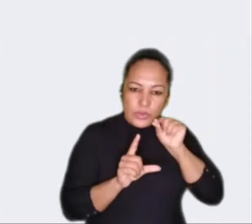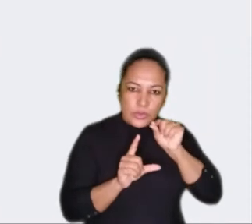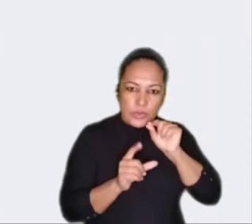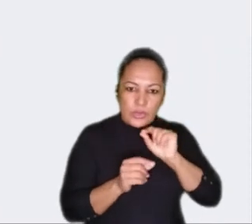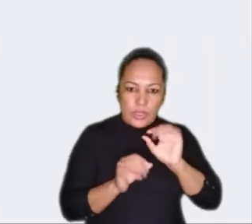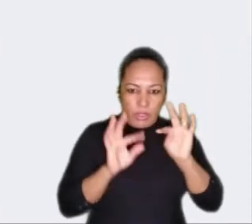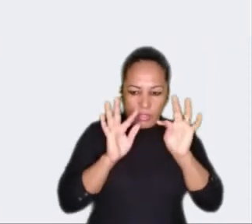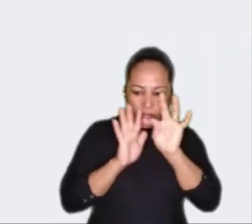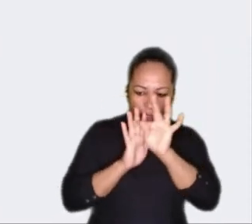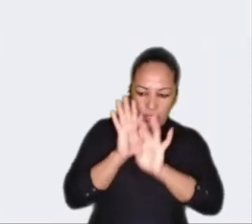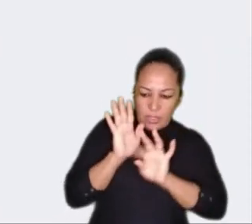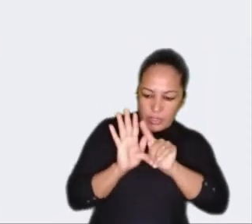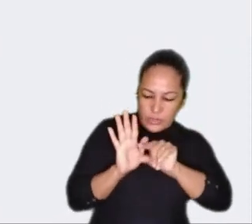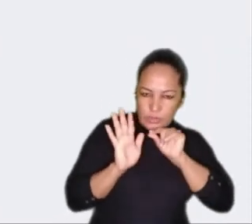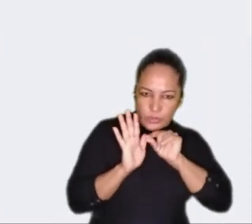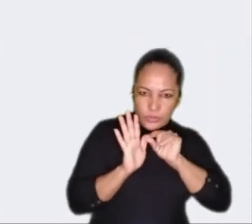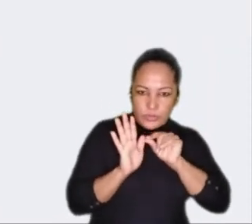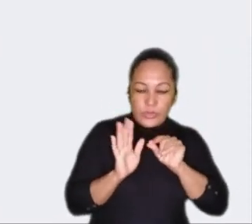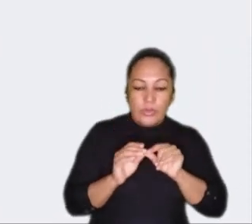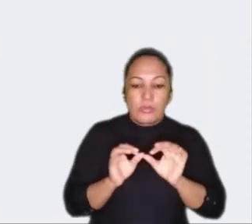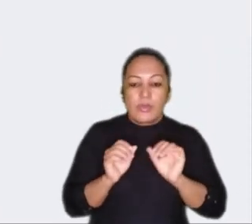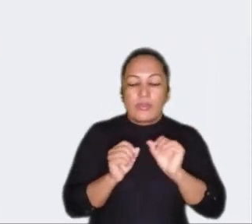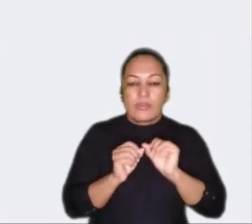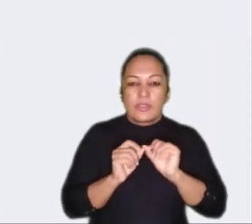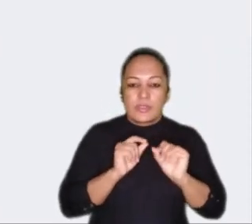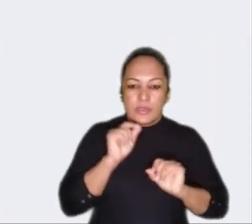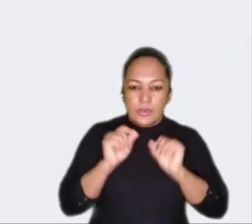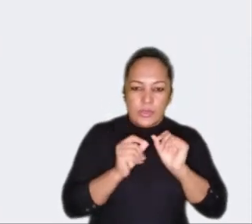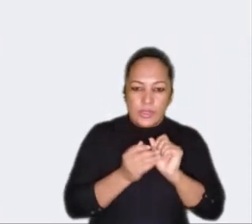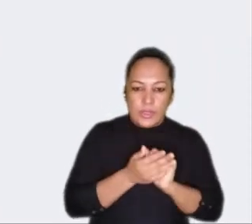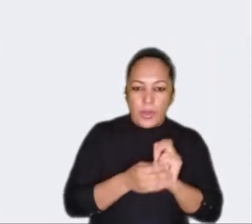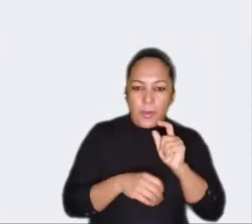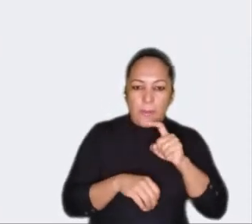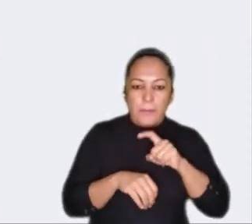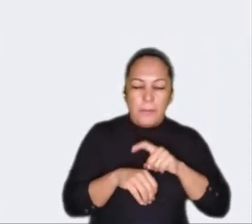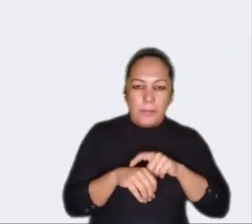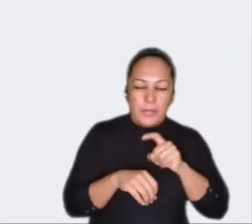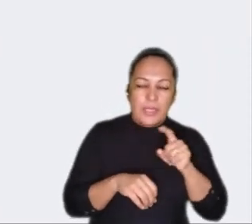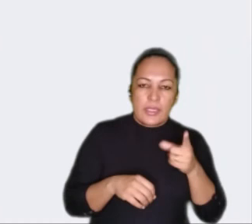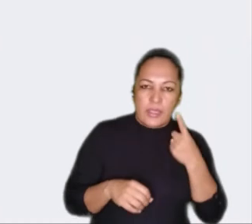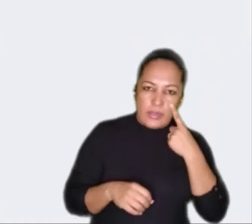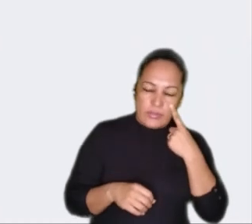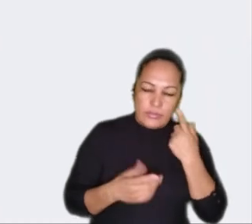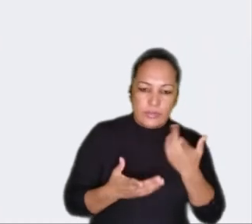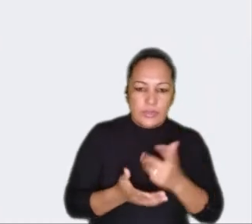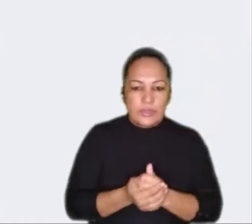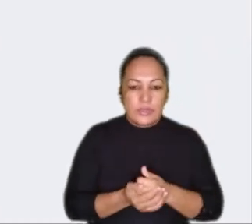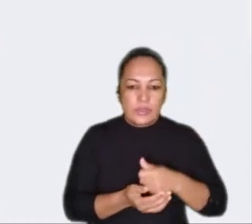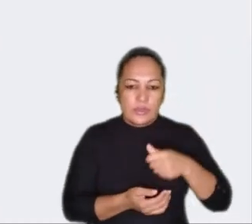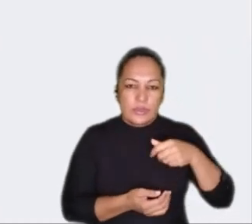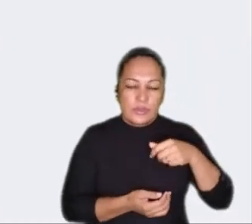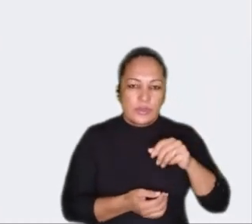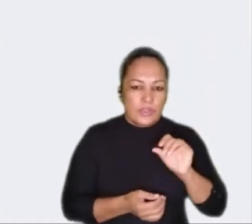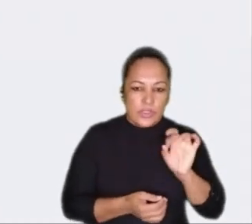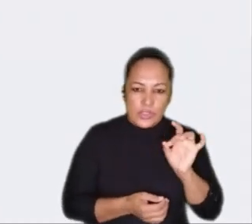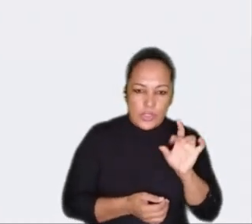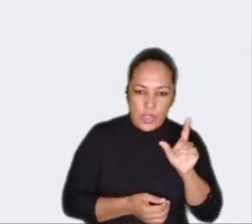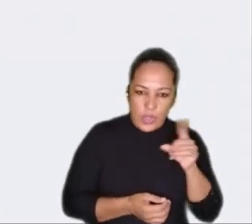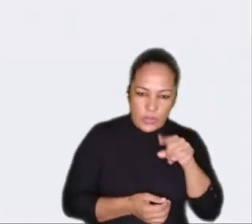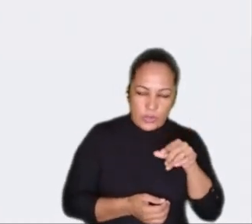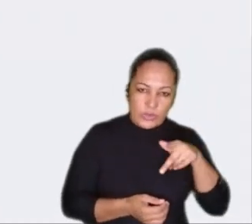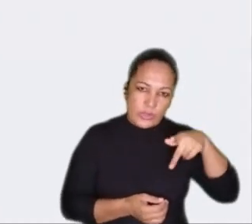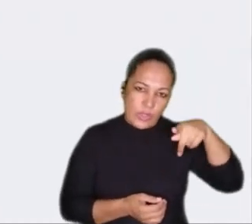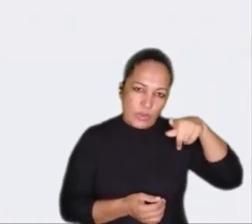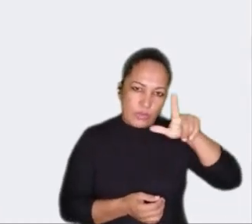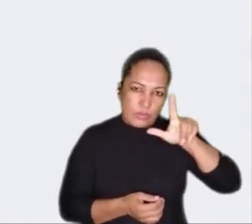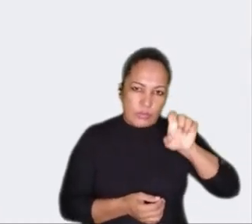Vamos selecionar aqui o meu texto, olha, no PostgreSQL para executar é o playerzinho aqui, ó. Tá? O execute é um playerzinho, não